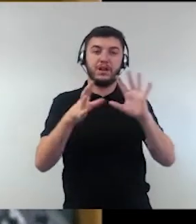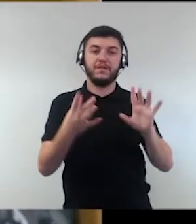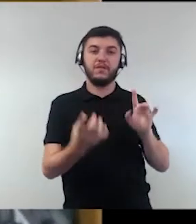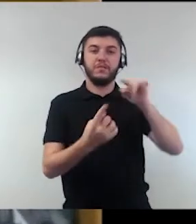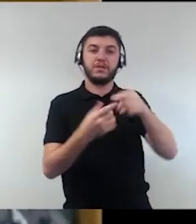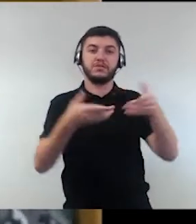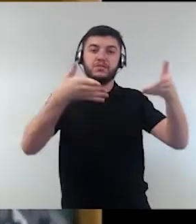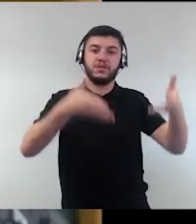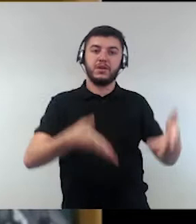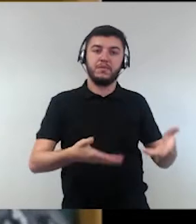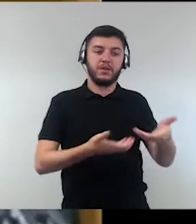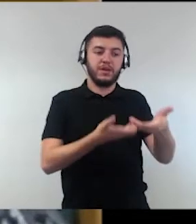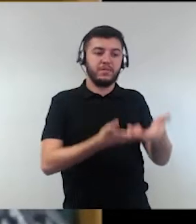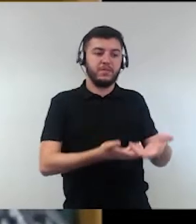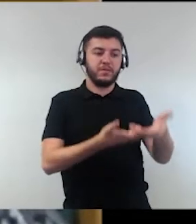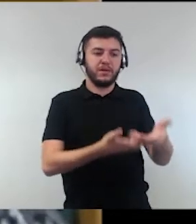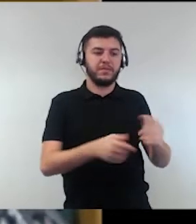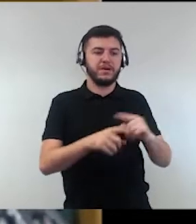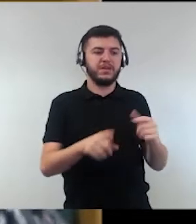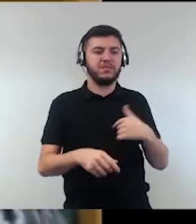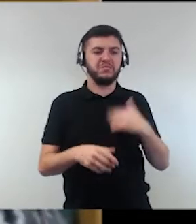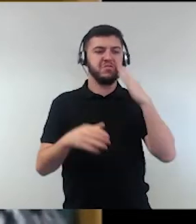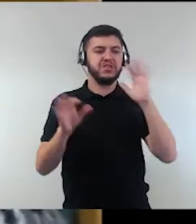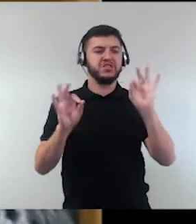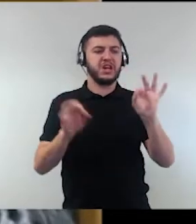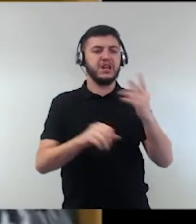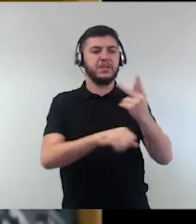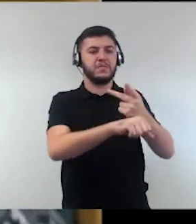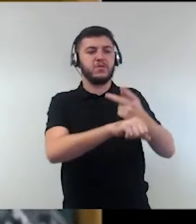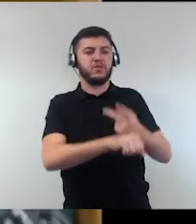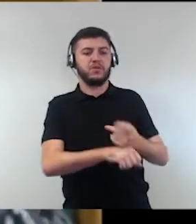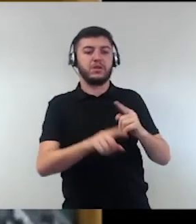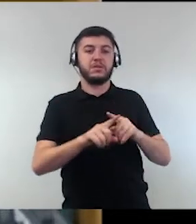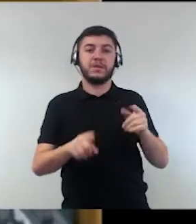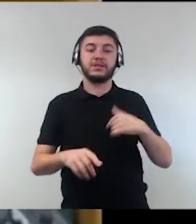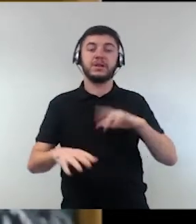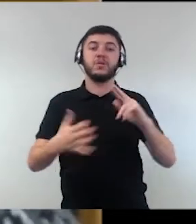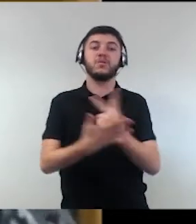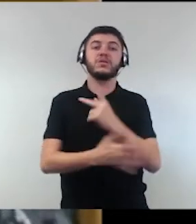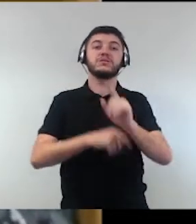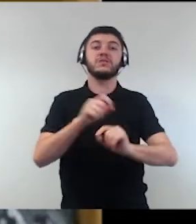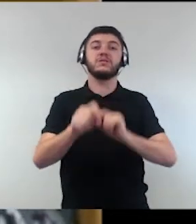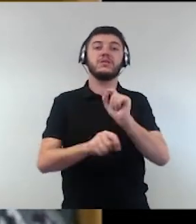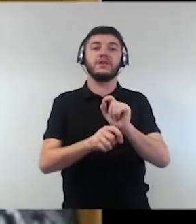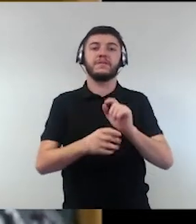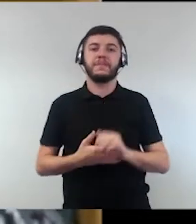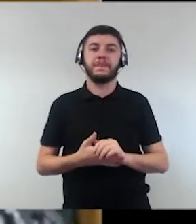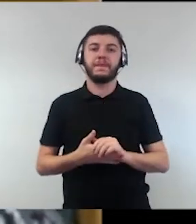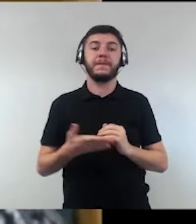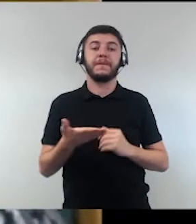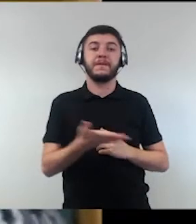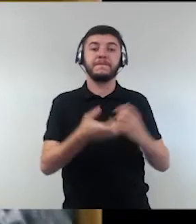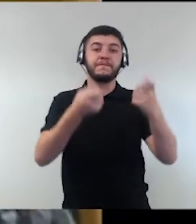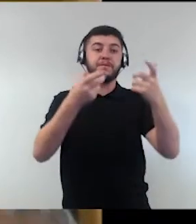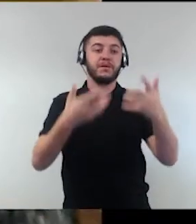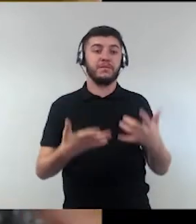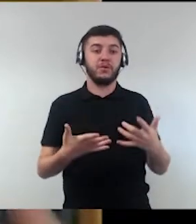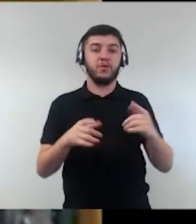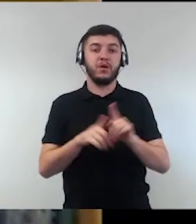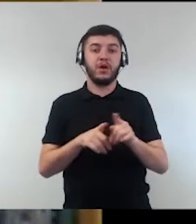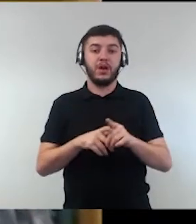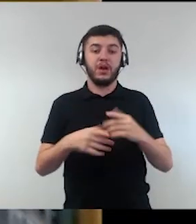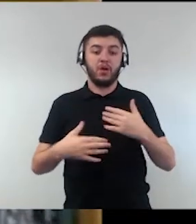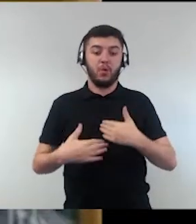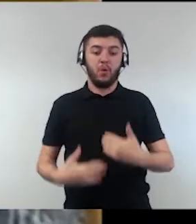procurando, eu percebi que o corpo do bebê estava há 1 mês insepulto no Instituto Médico Legal. E ele, com